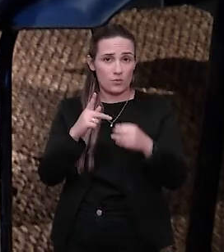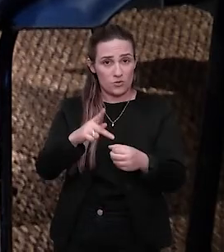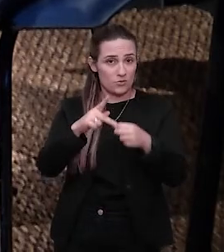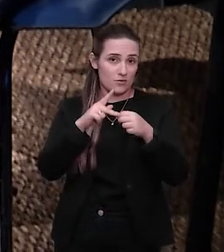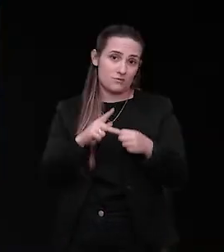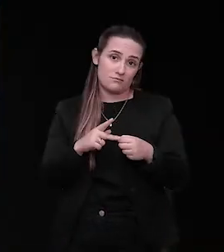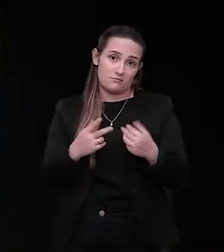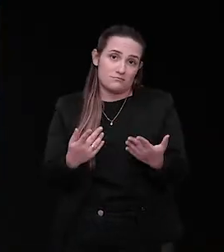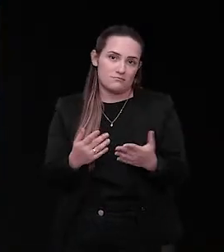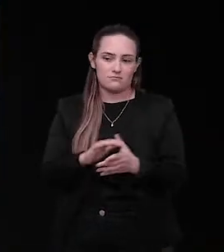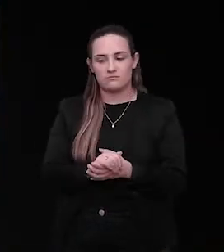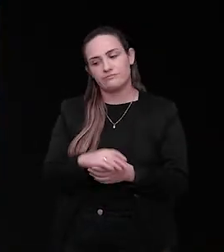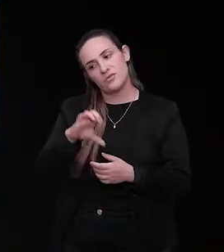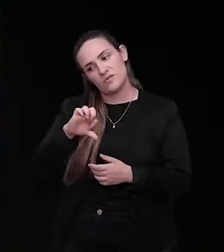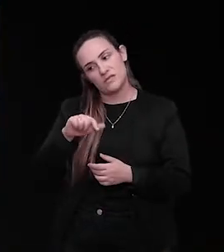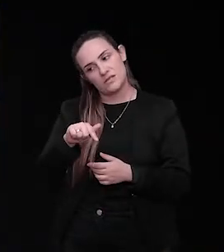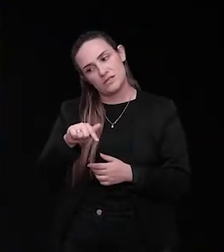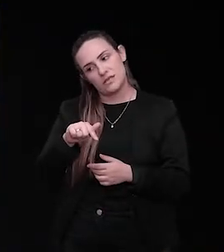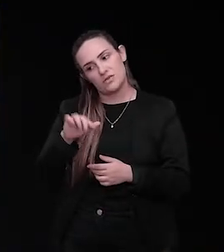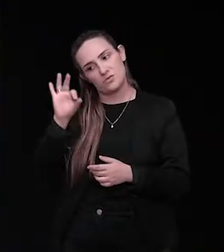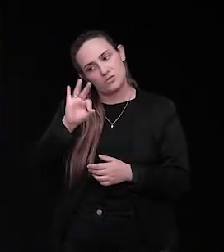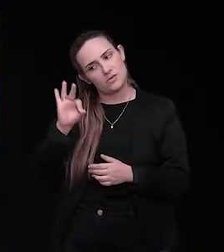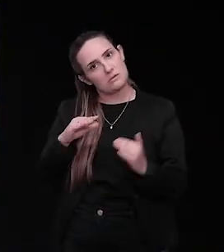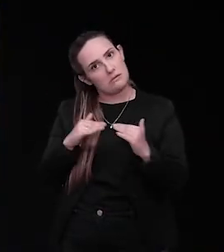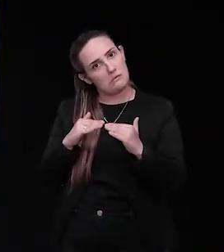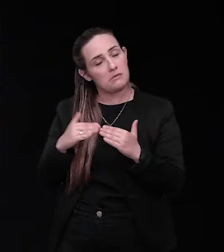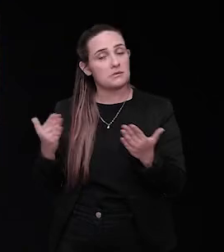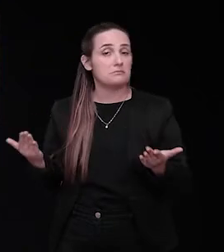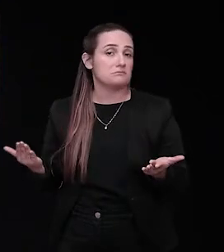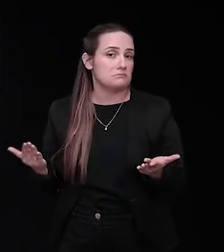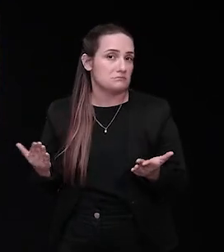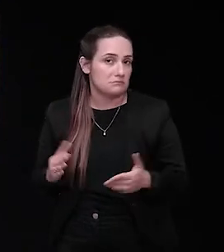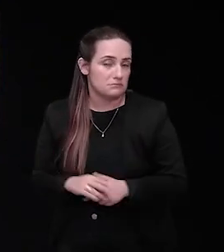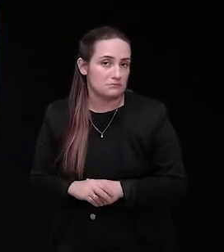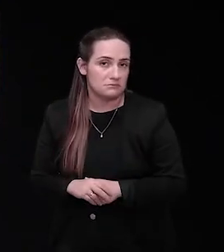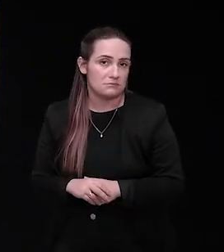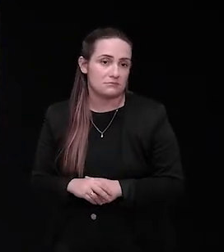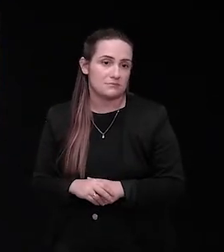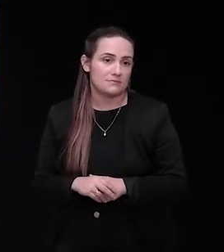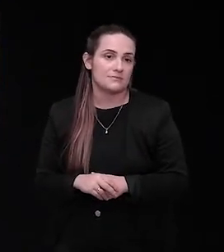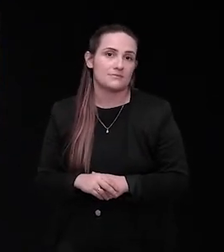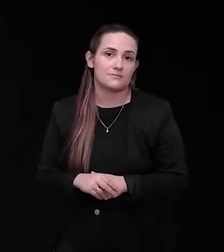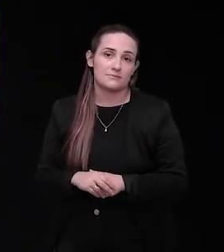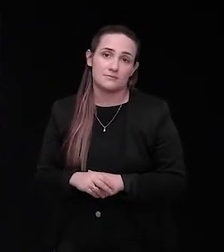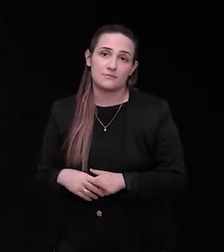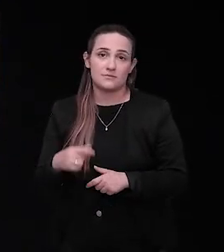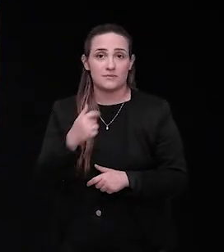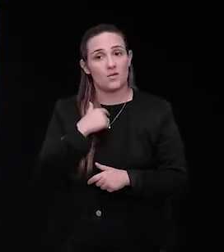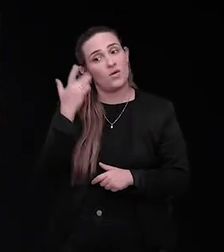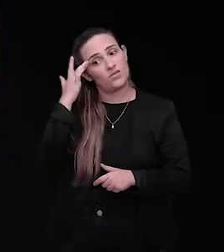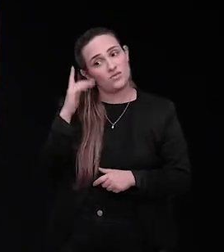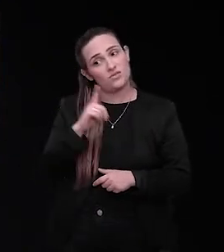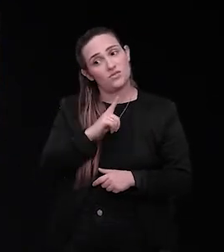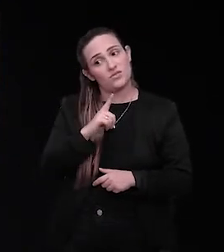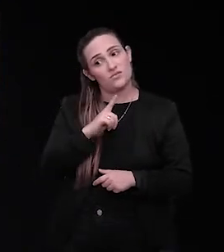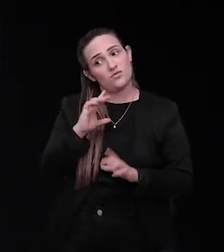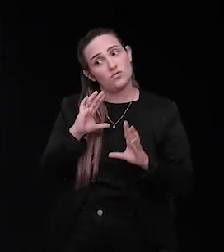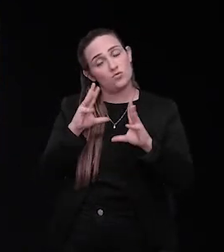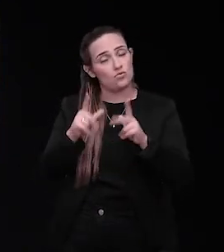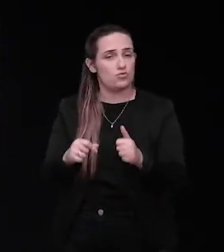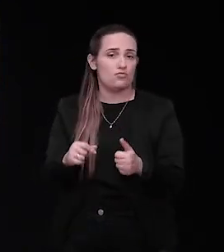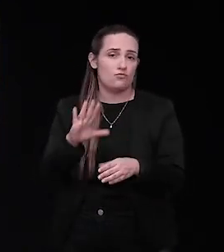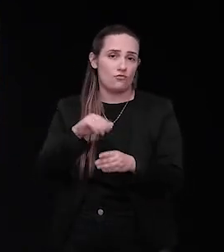né? Responde. Eu, por exemplo, do Colégio de Procuradores, eu acredito que eu tive praticamente todos os votos. E eu tenho um apoio hoje incondicional do